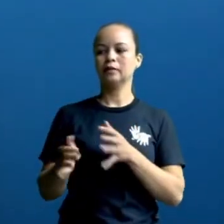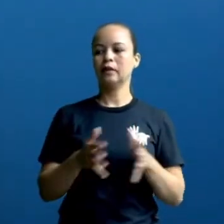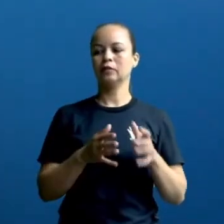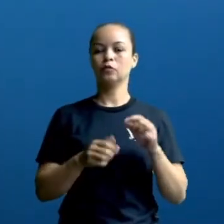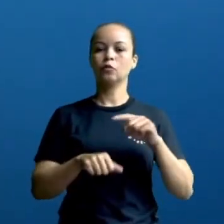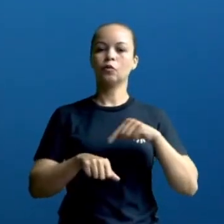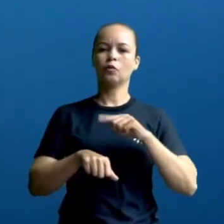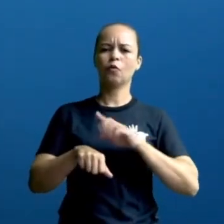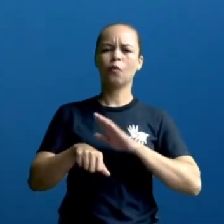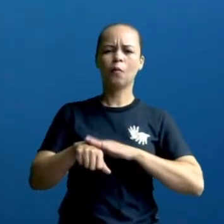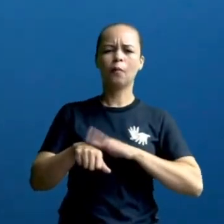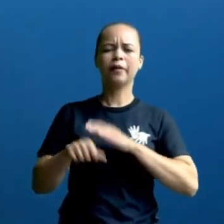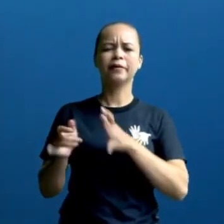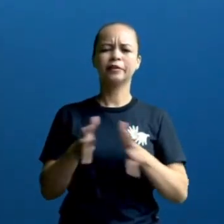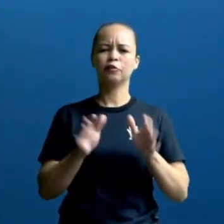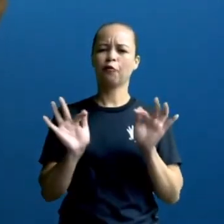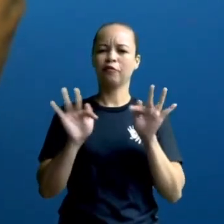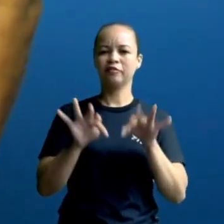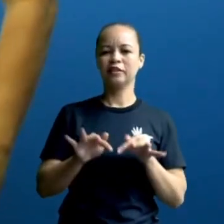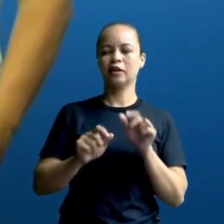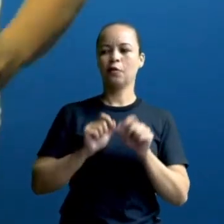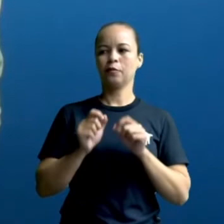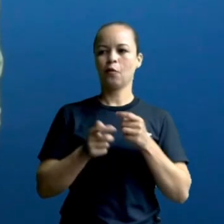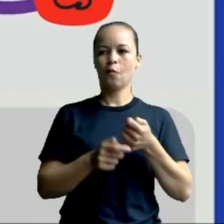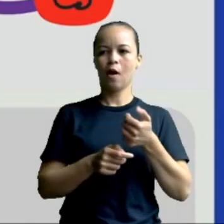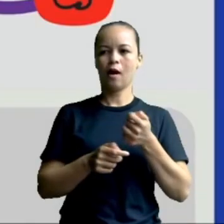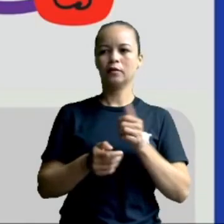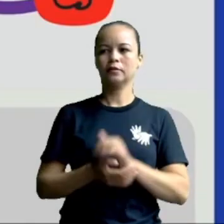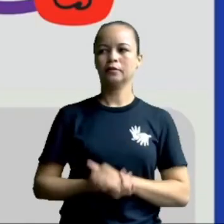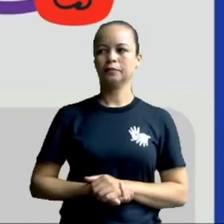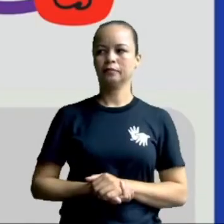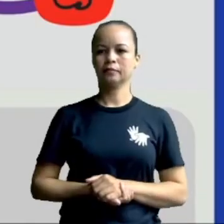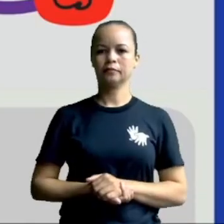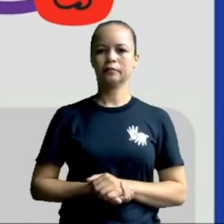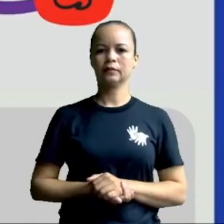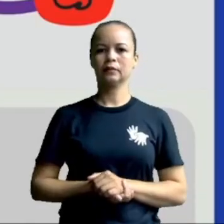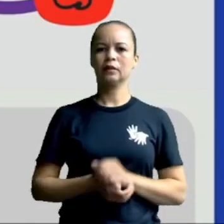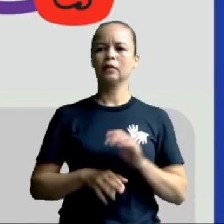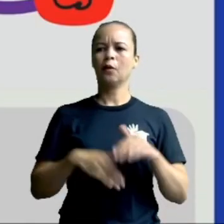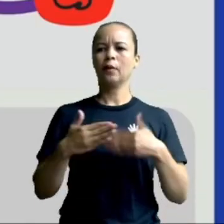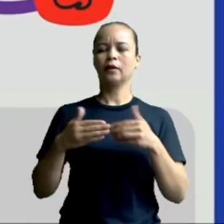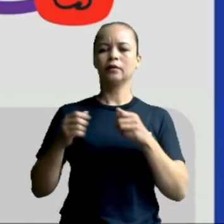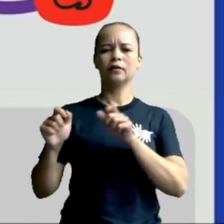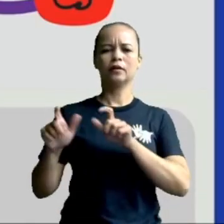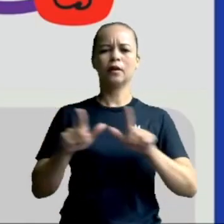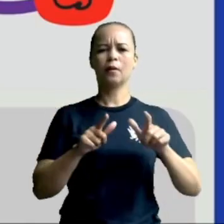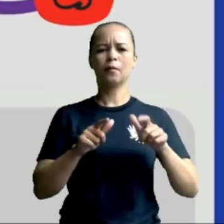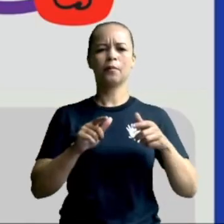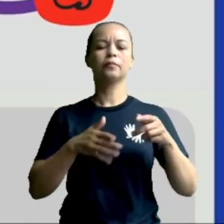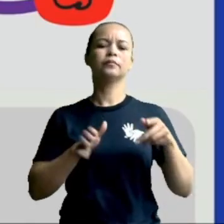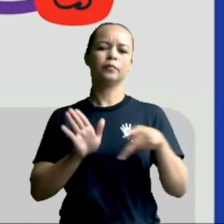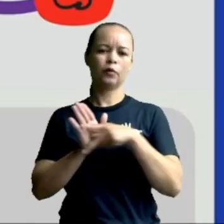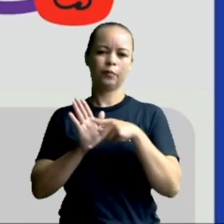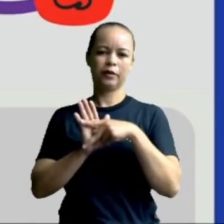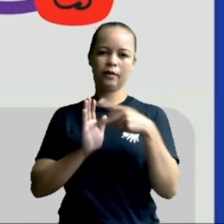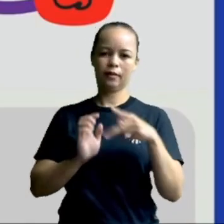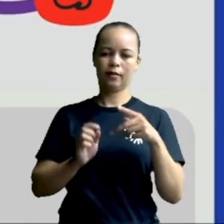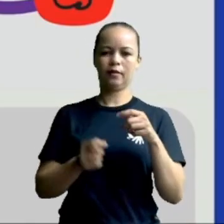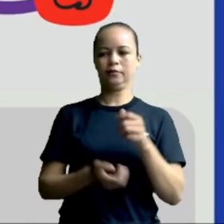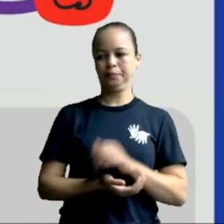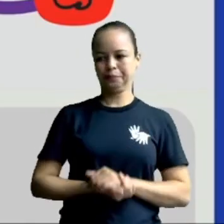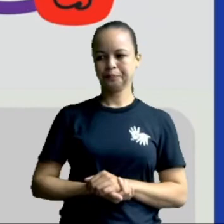finalizando o nosso momento. Abre essa imagem aí, por favor, produção, para que o nosso aluno possa visualizar isso com mais propriedade. E aí,